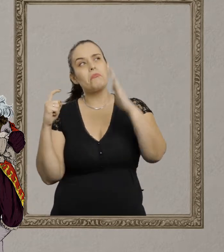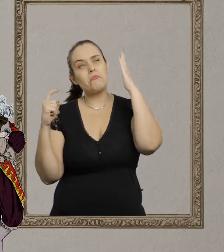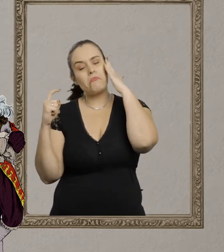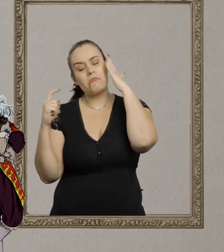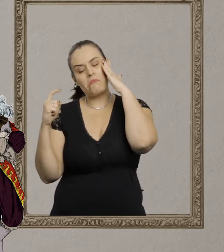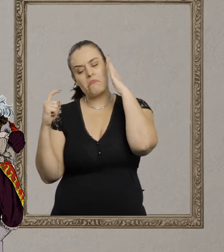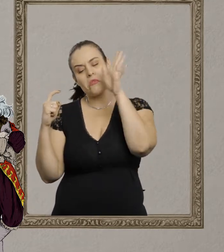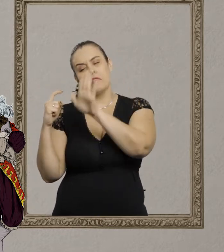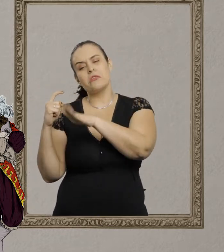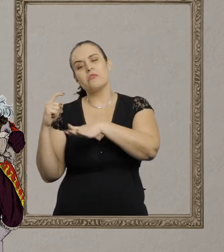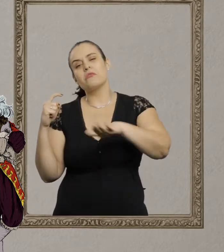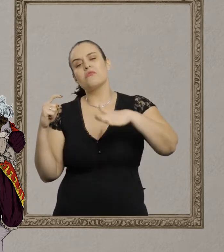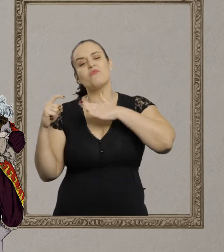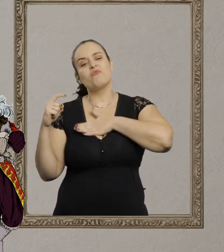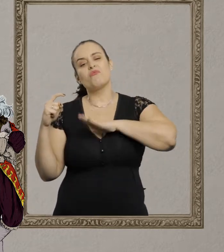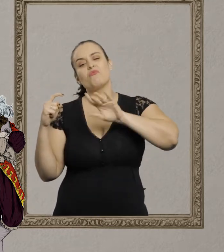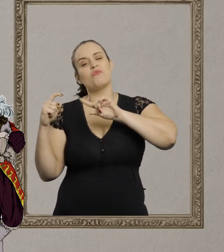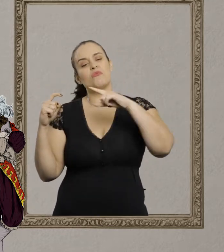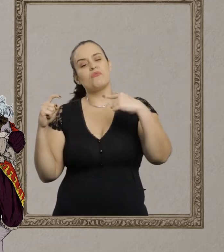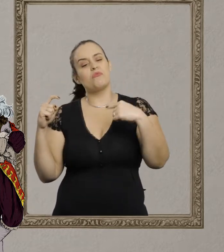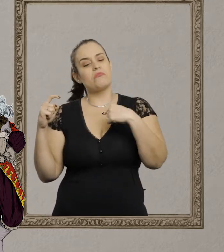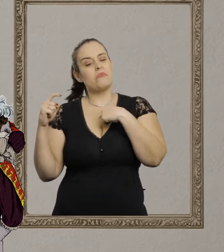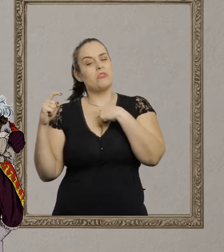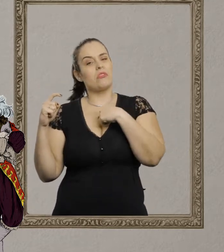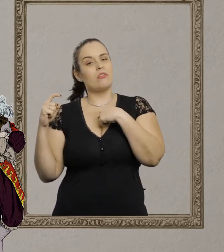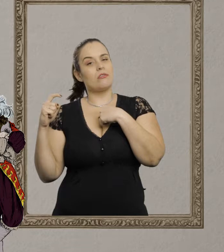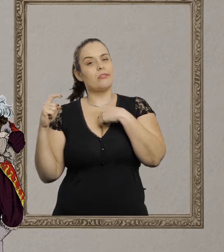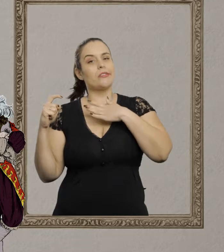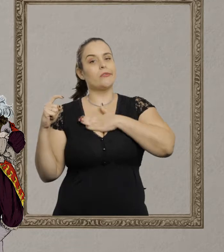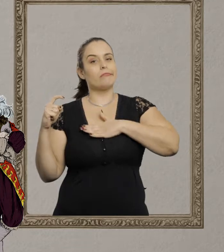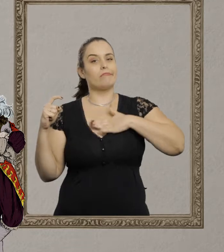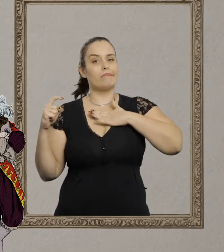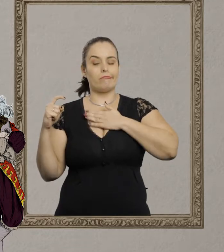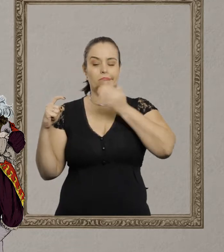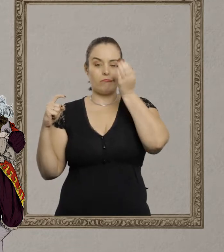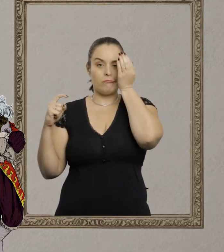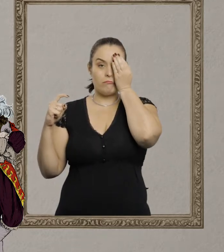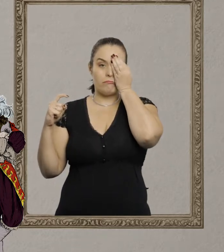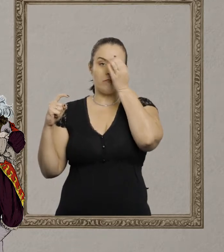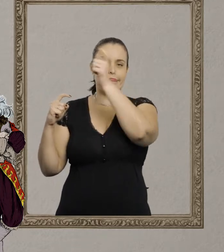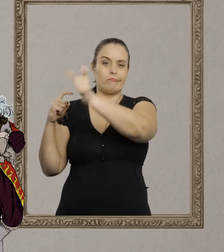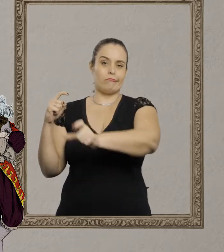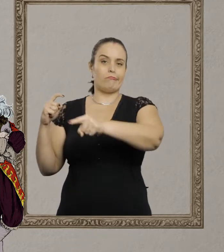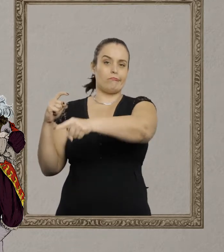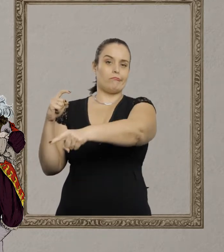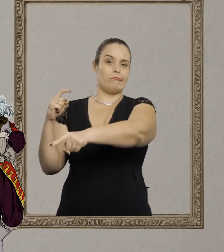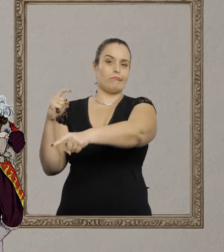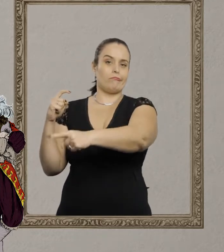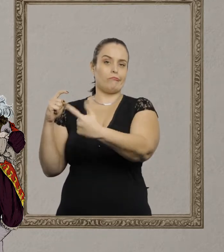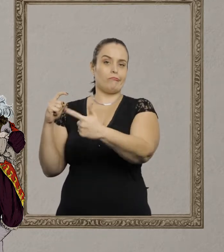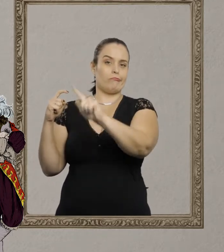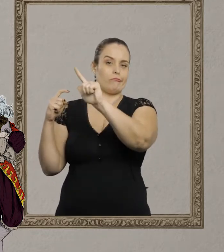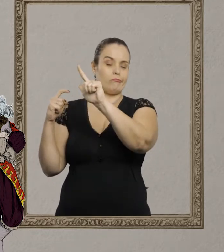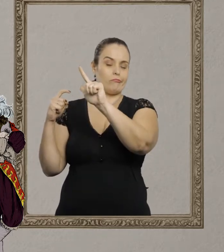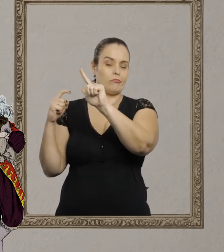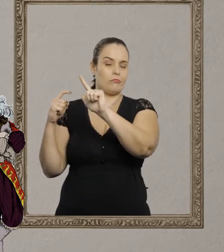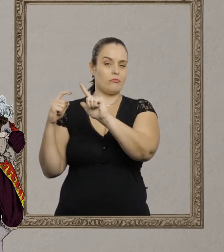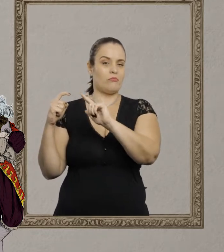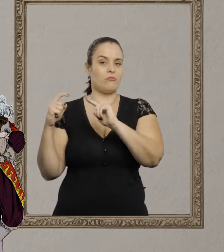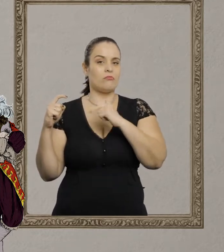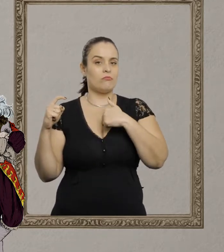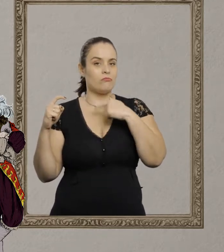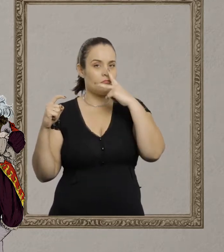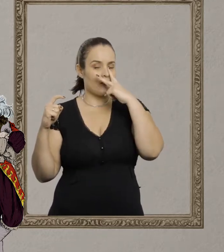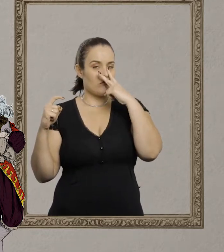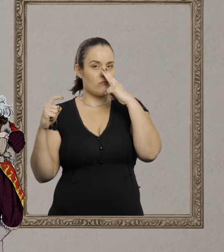criança gostava dele. As crianças gostavam do pirata Barrica. A Aquela noite, Gancho pensou que